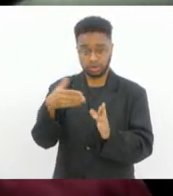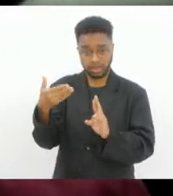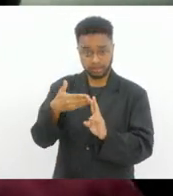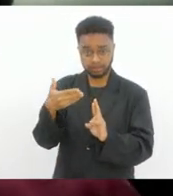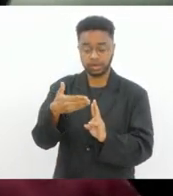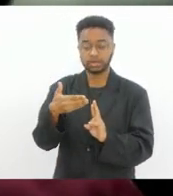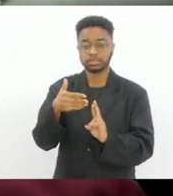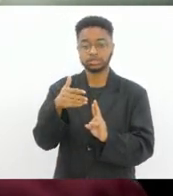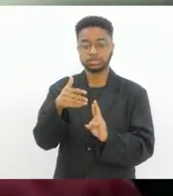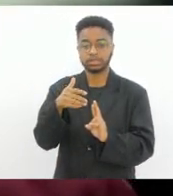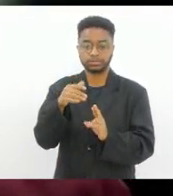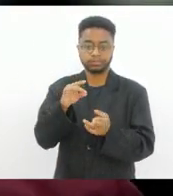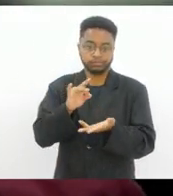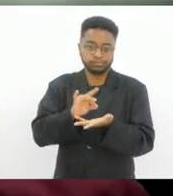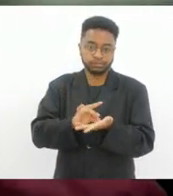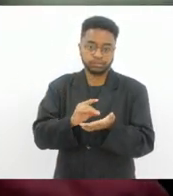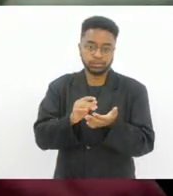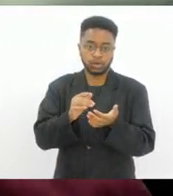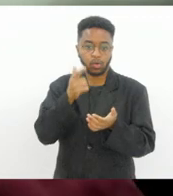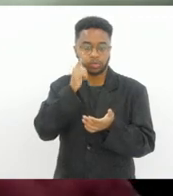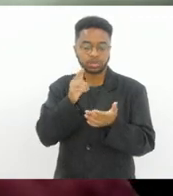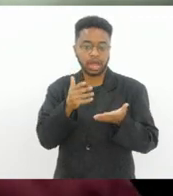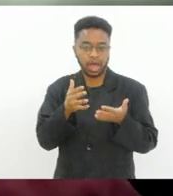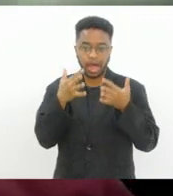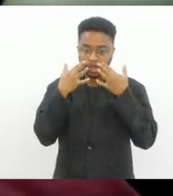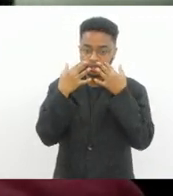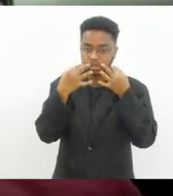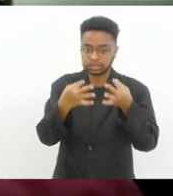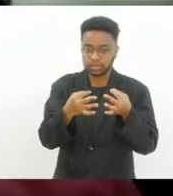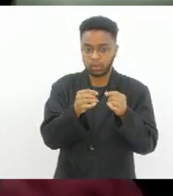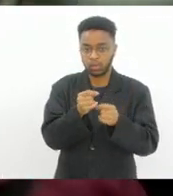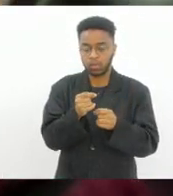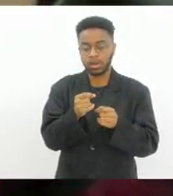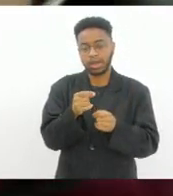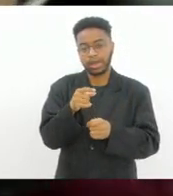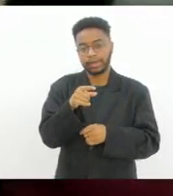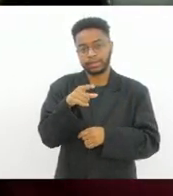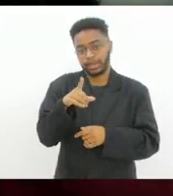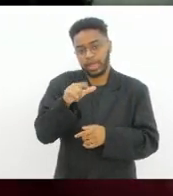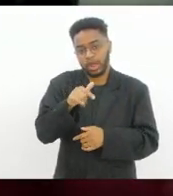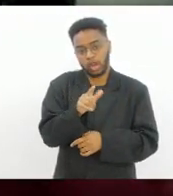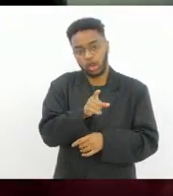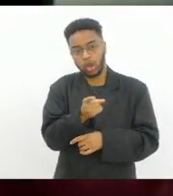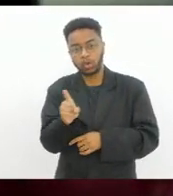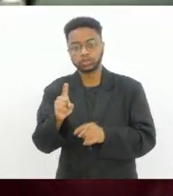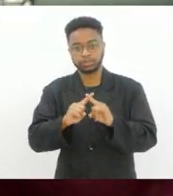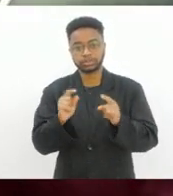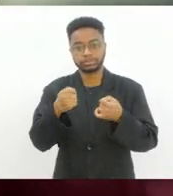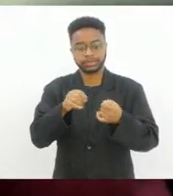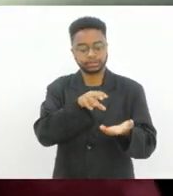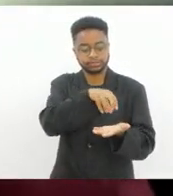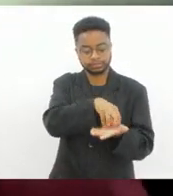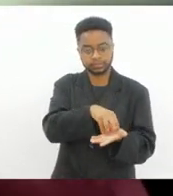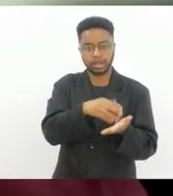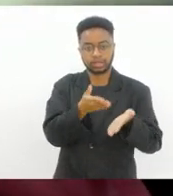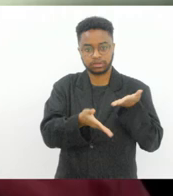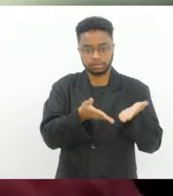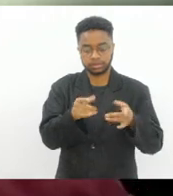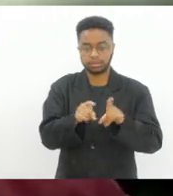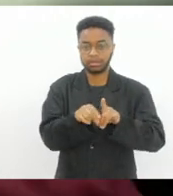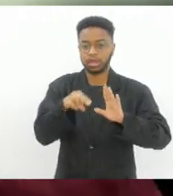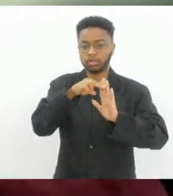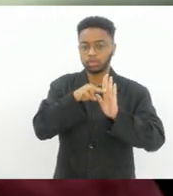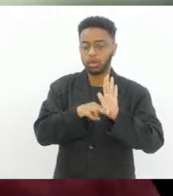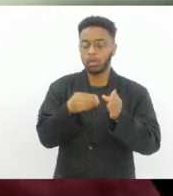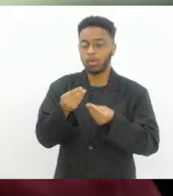se o serviço de referência para uma atenção ambulatorial está distante dela. A norma hoje vigente que a gente tem para